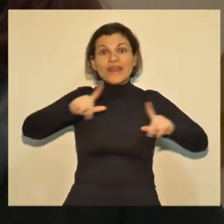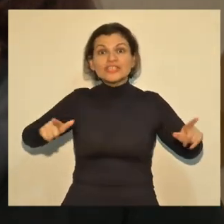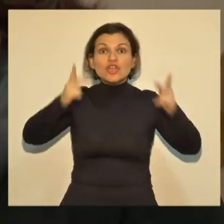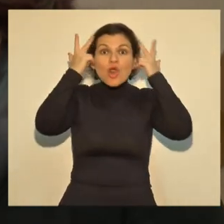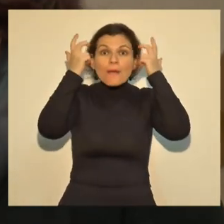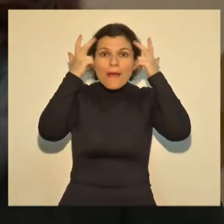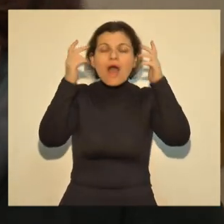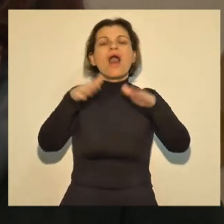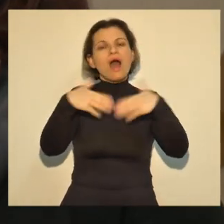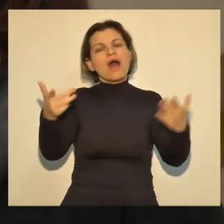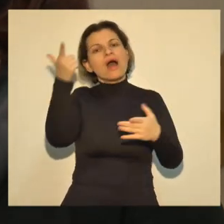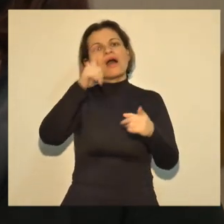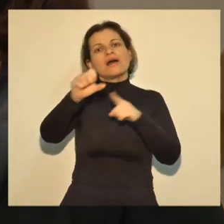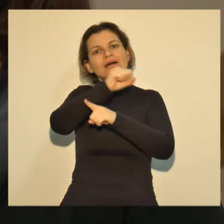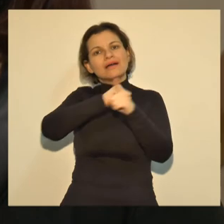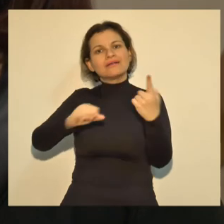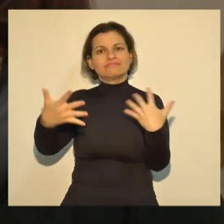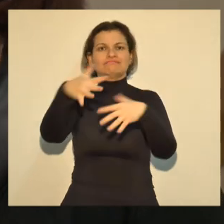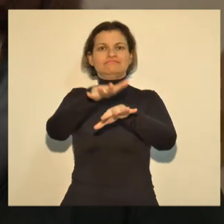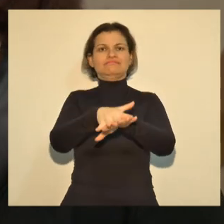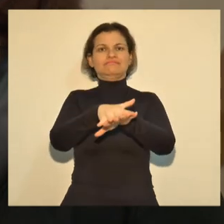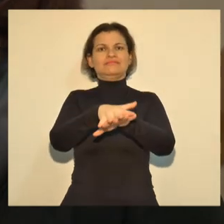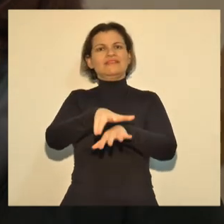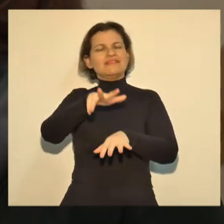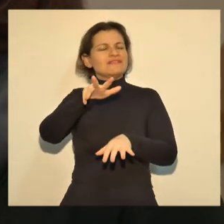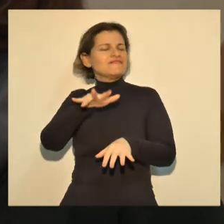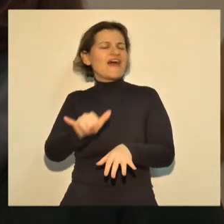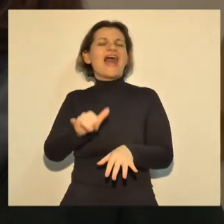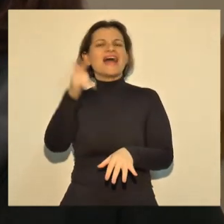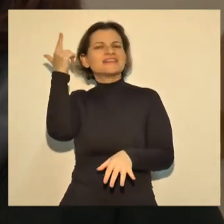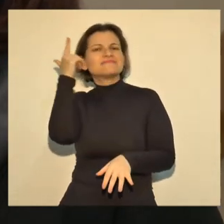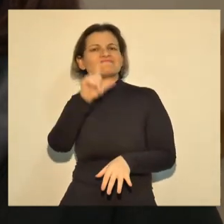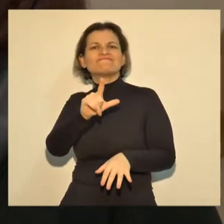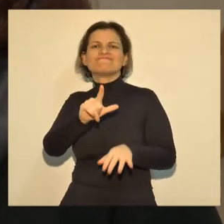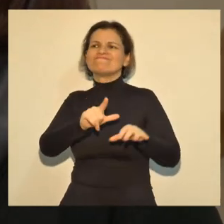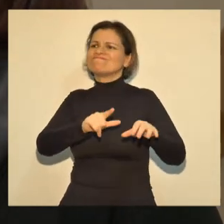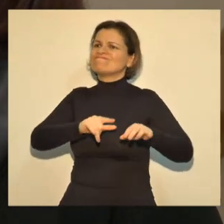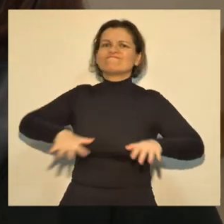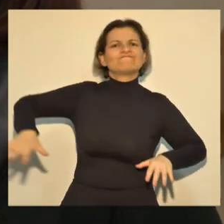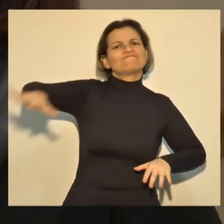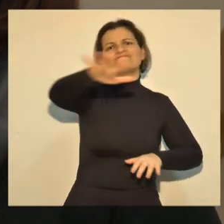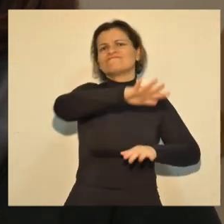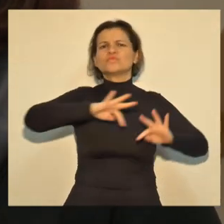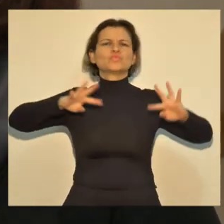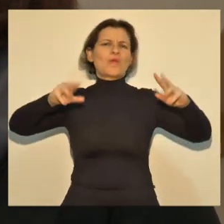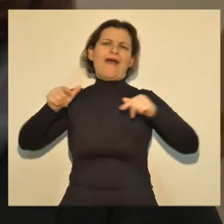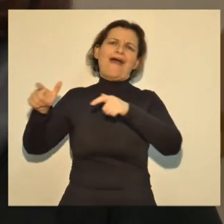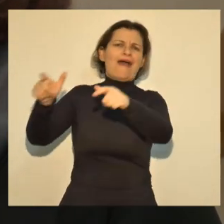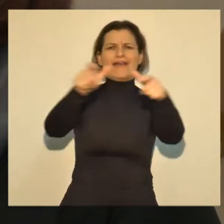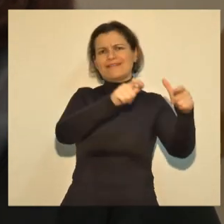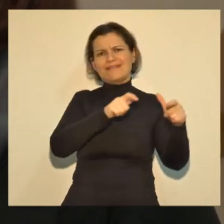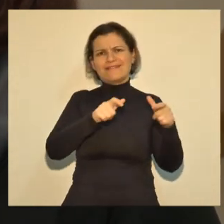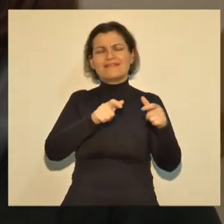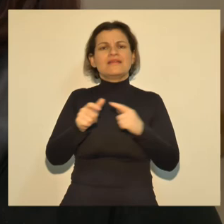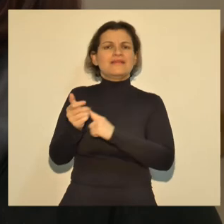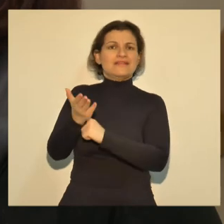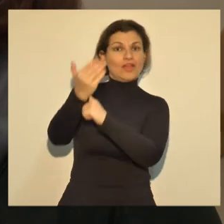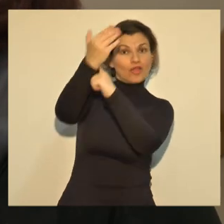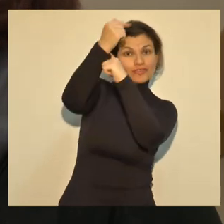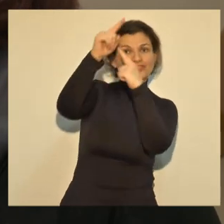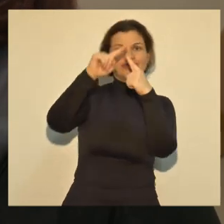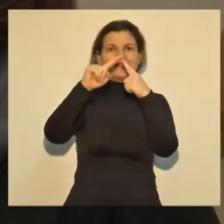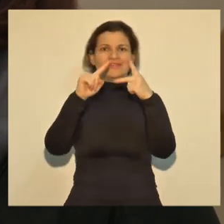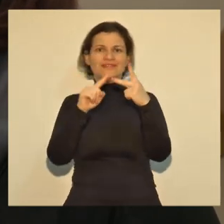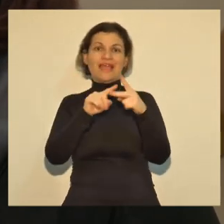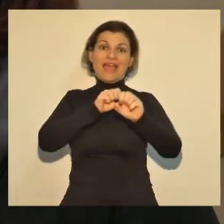normal, aí a gente vai ter uma sociedade inclusiva que vai apegar todos esses campos. O campo da